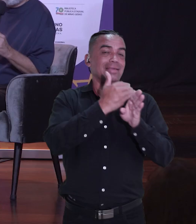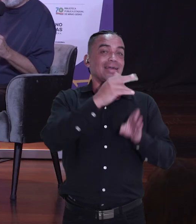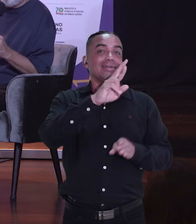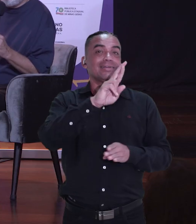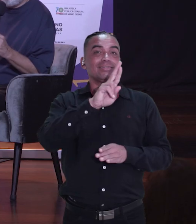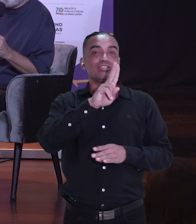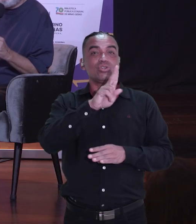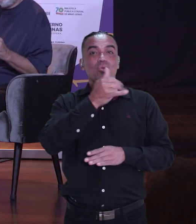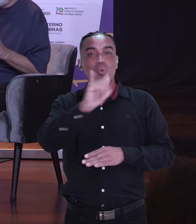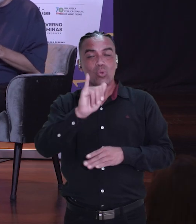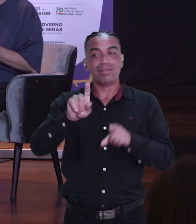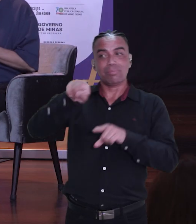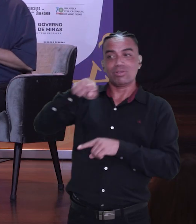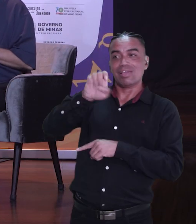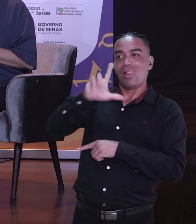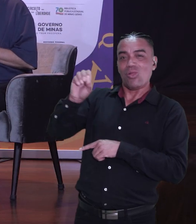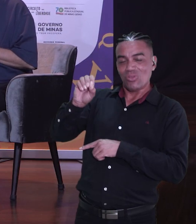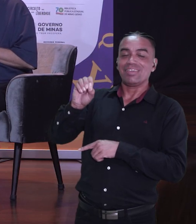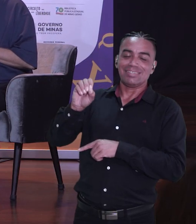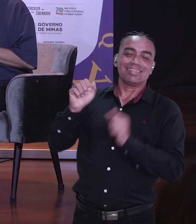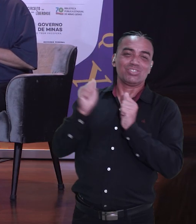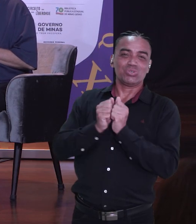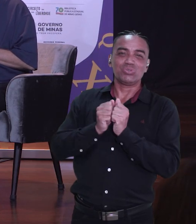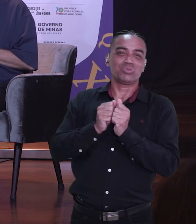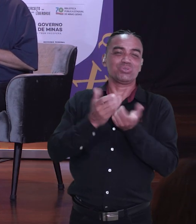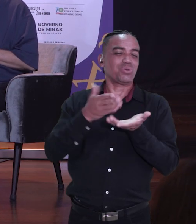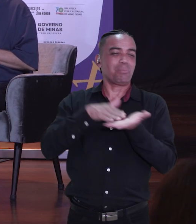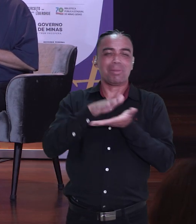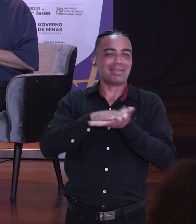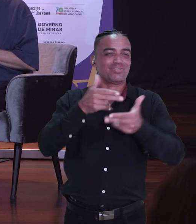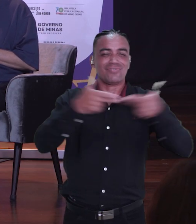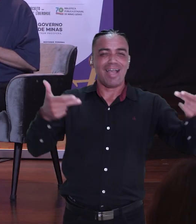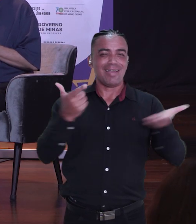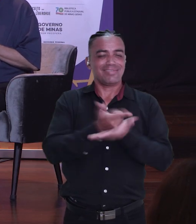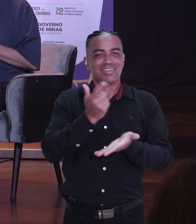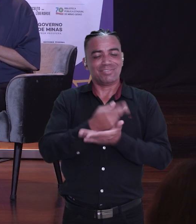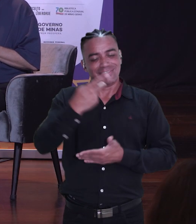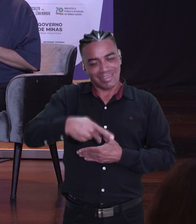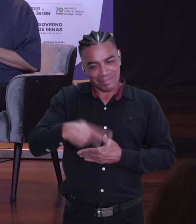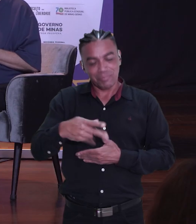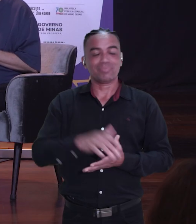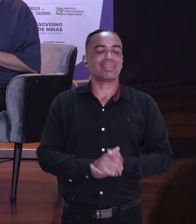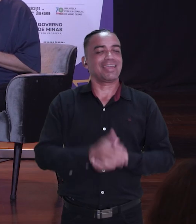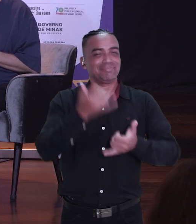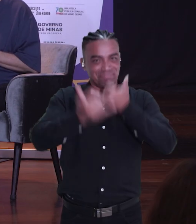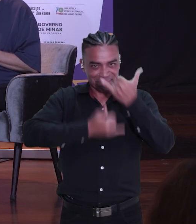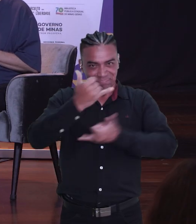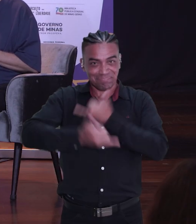a outra com a Heloísa, de tantas vezes que ele já veio no Sempre um Papo comigo lançar todos os seus livros.